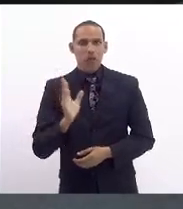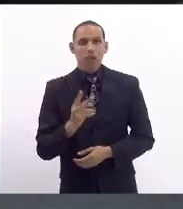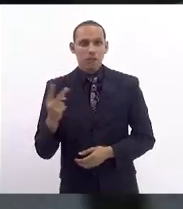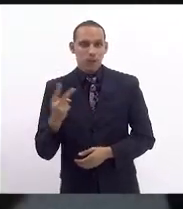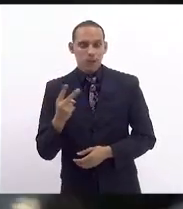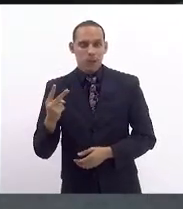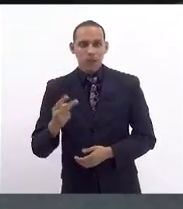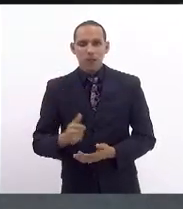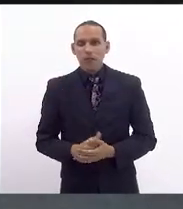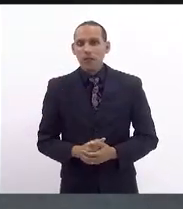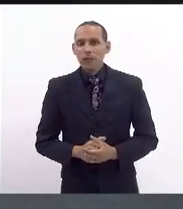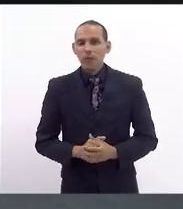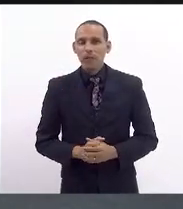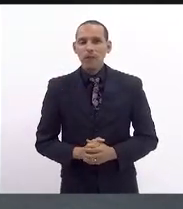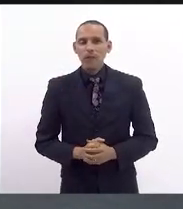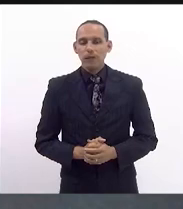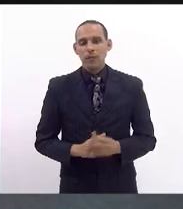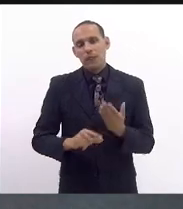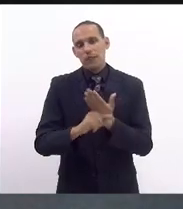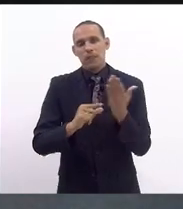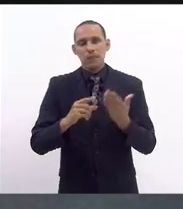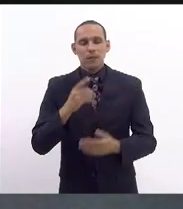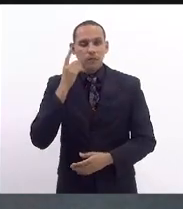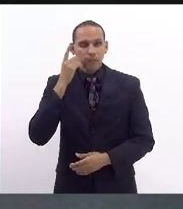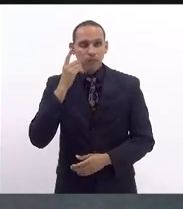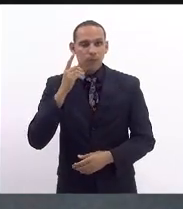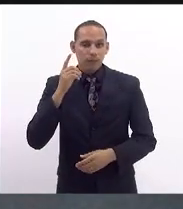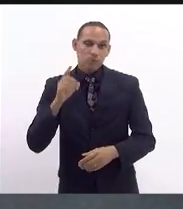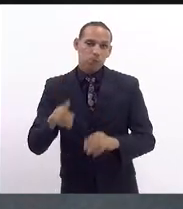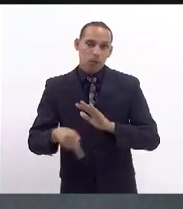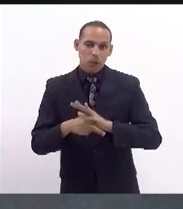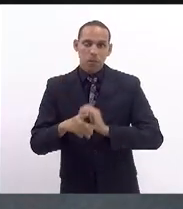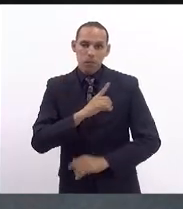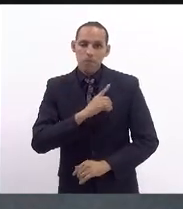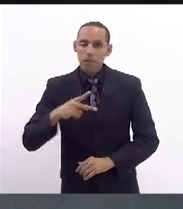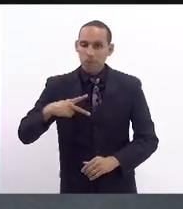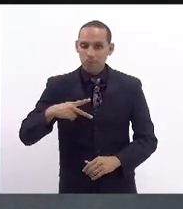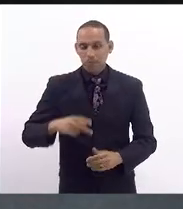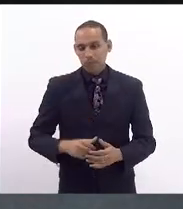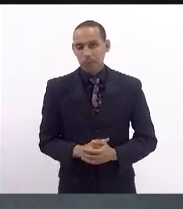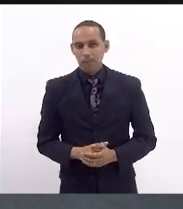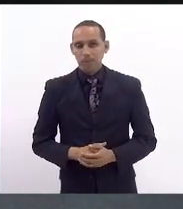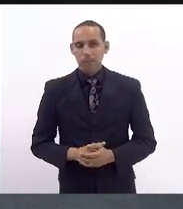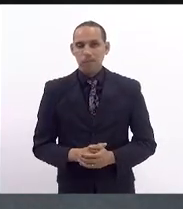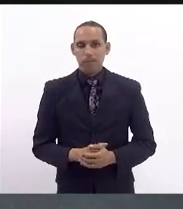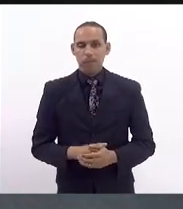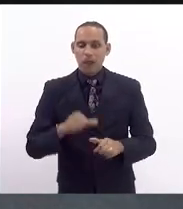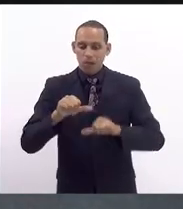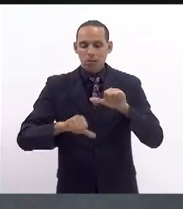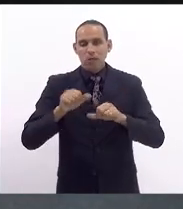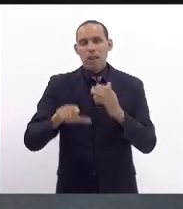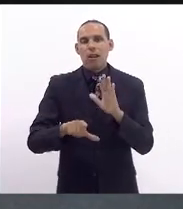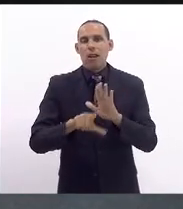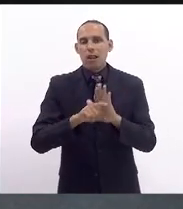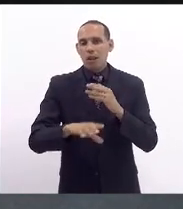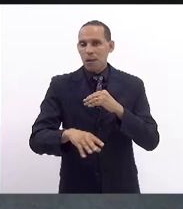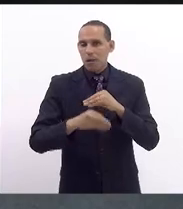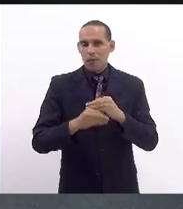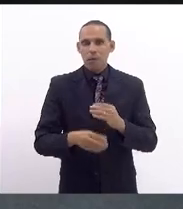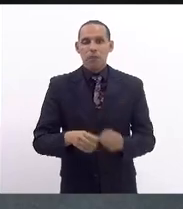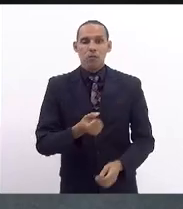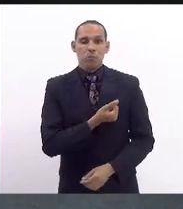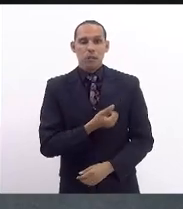2022 de autoria da Defensoria Pública que alterou a lei complementar